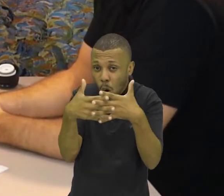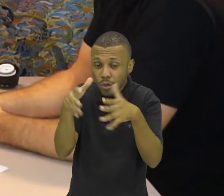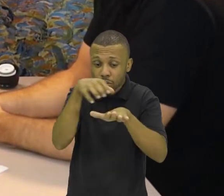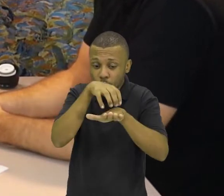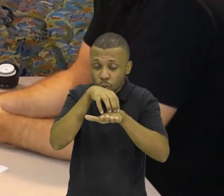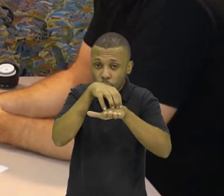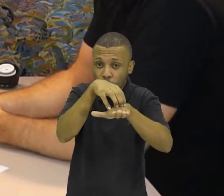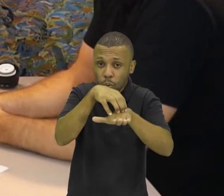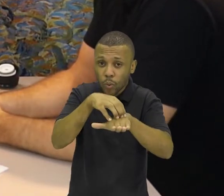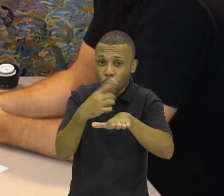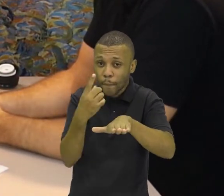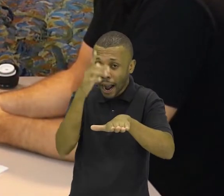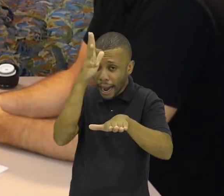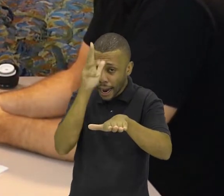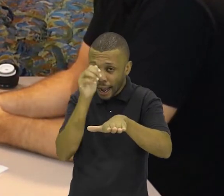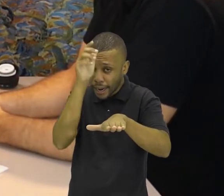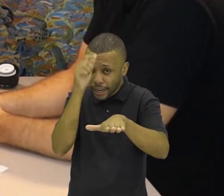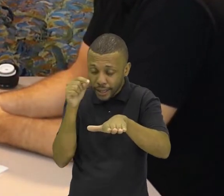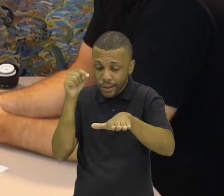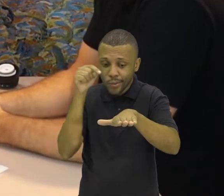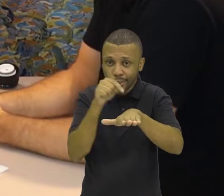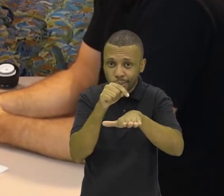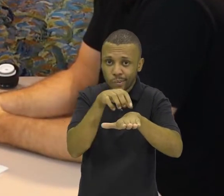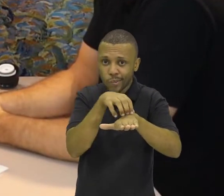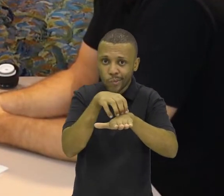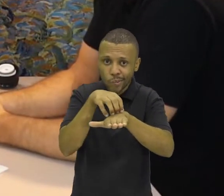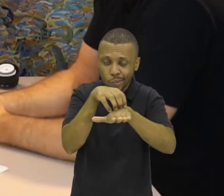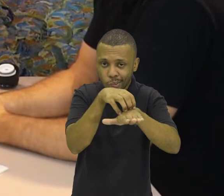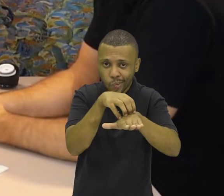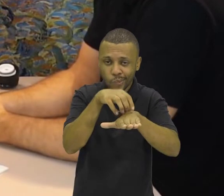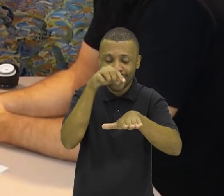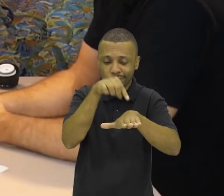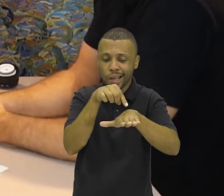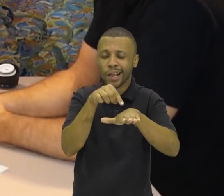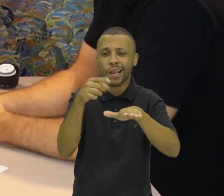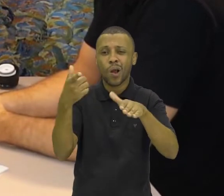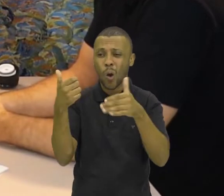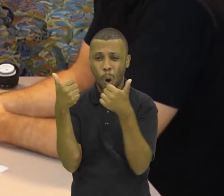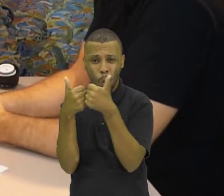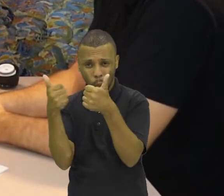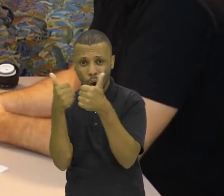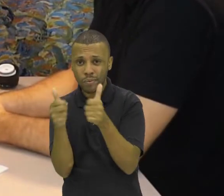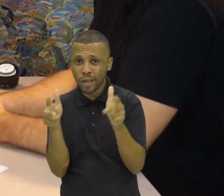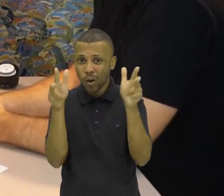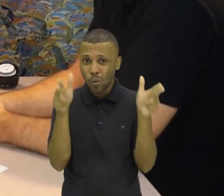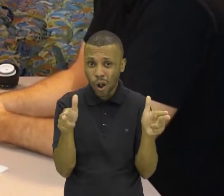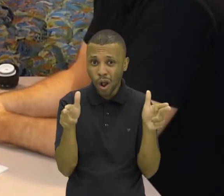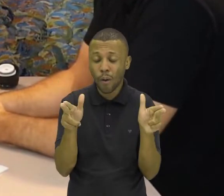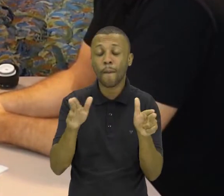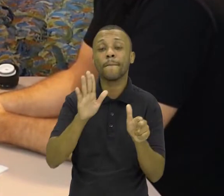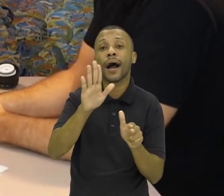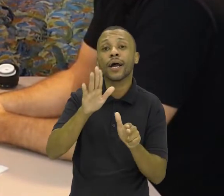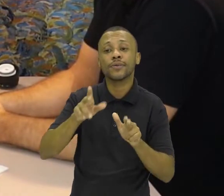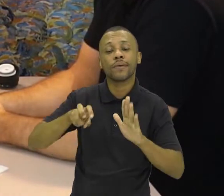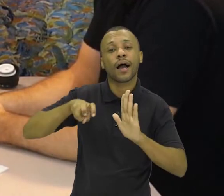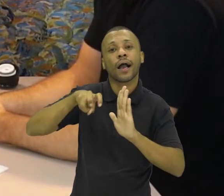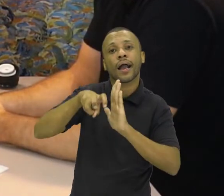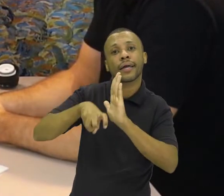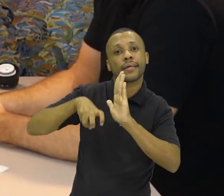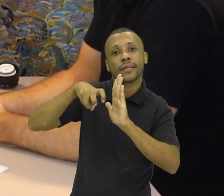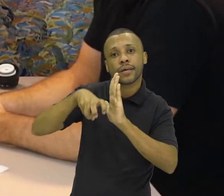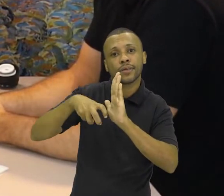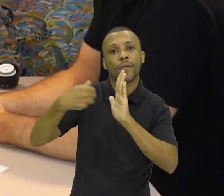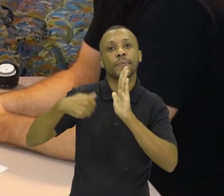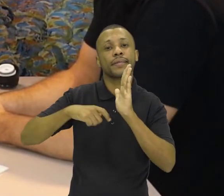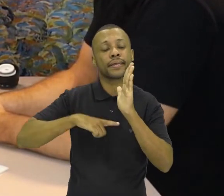transportar galinha que eles vão lá e colocam uma cabine para transportar a gente. Então, para o cadeirante, tem que ter aquele elevador, porque